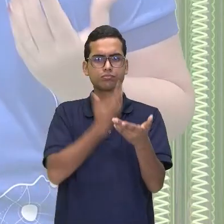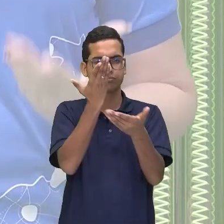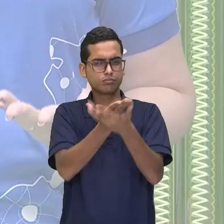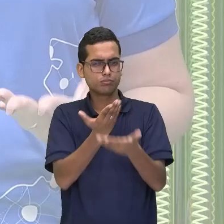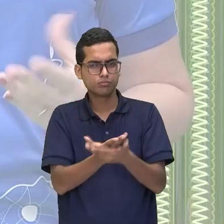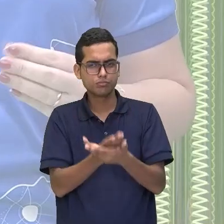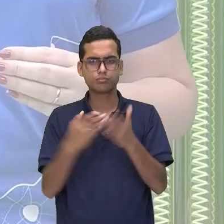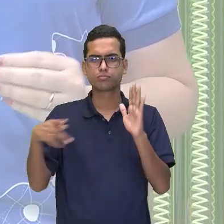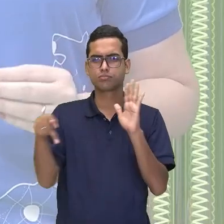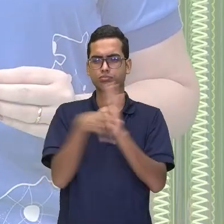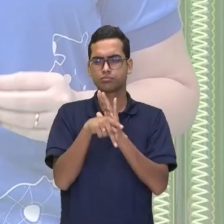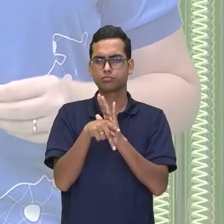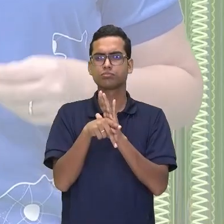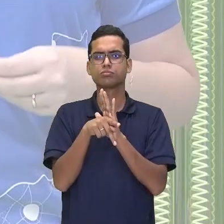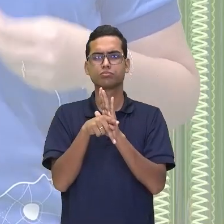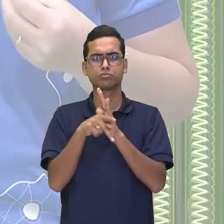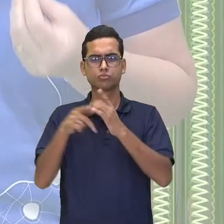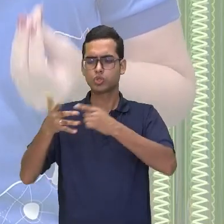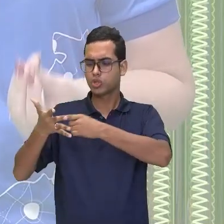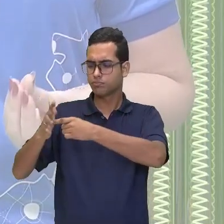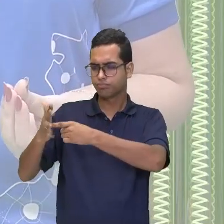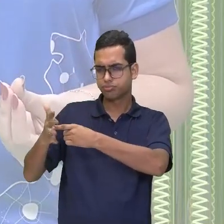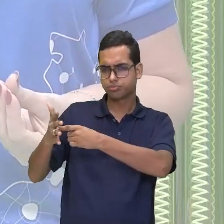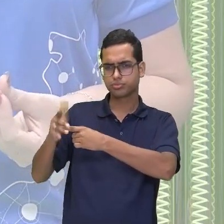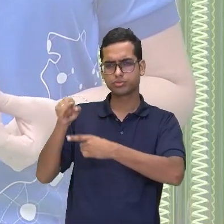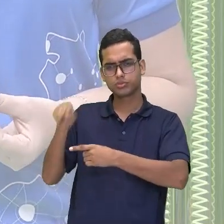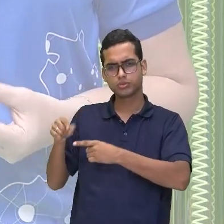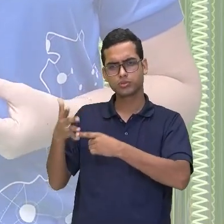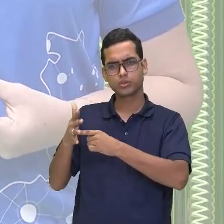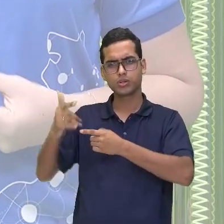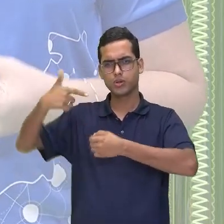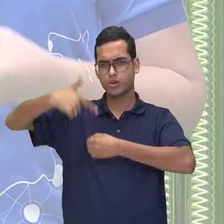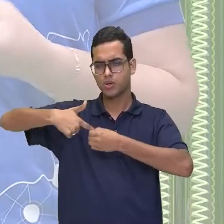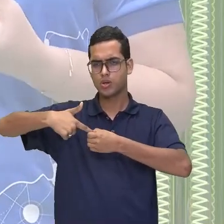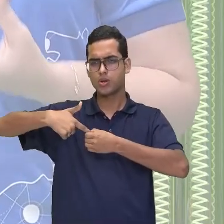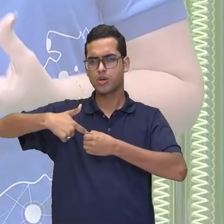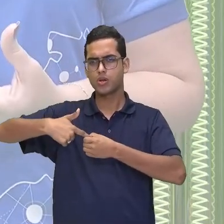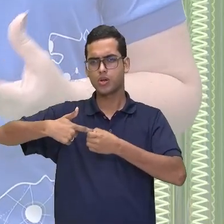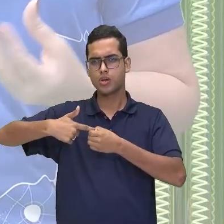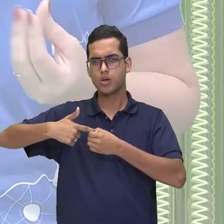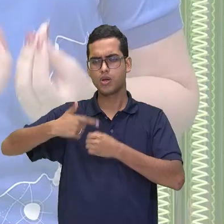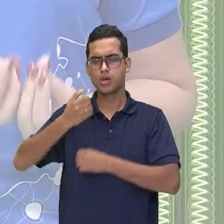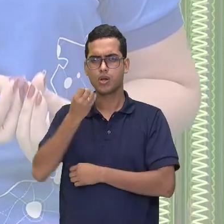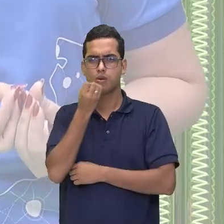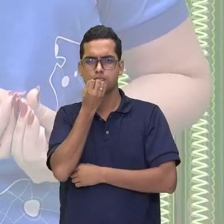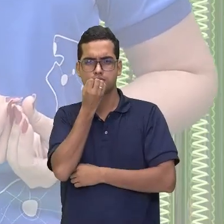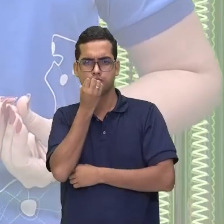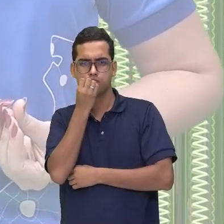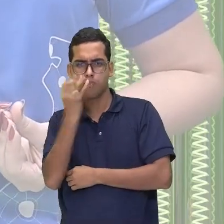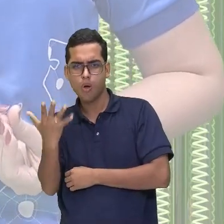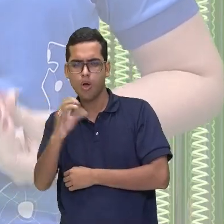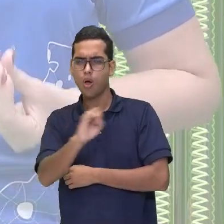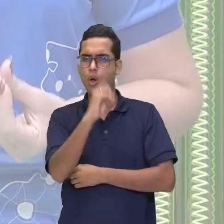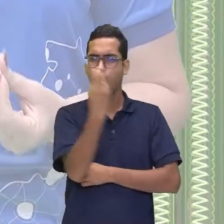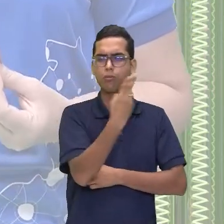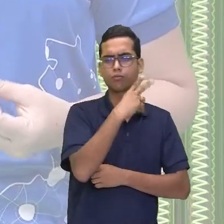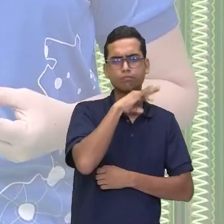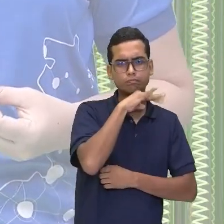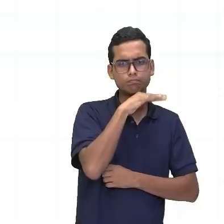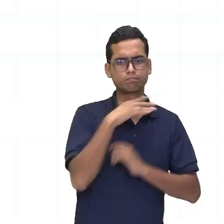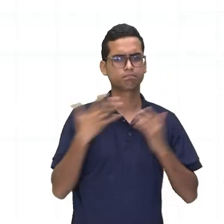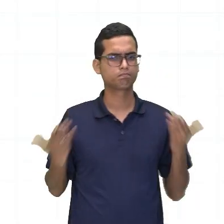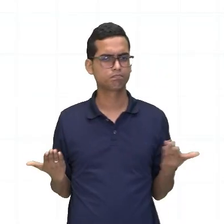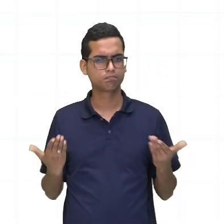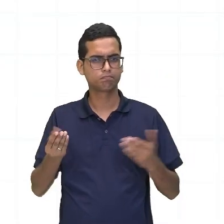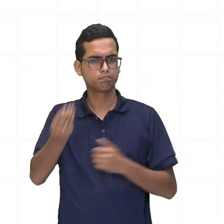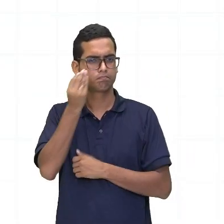esses motores, esse motor de combustão, ele seria mais um mocinho ou seria mais um vilão, né? Então, observe